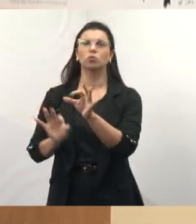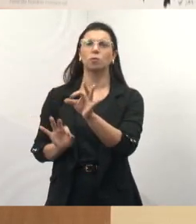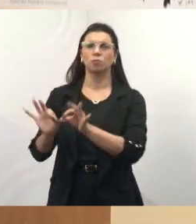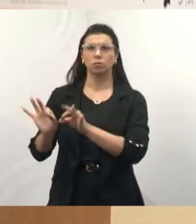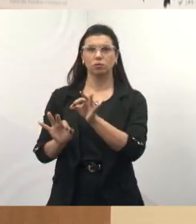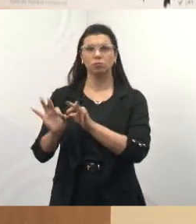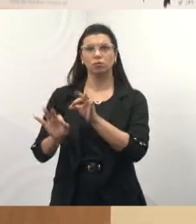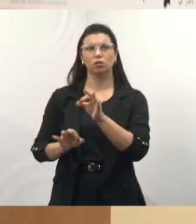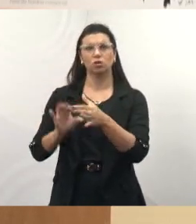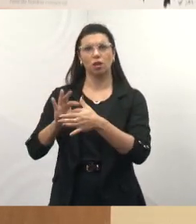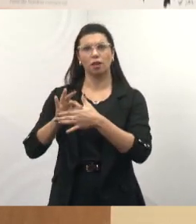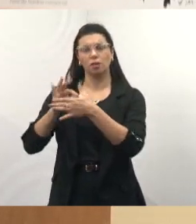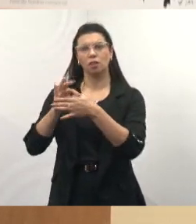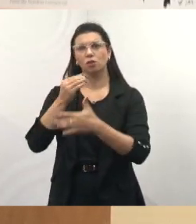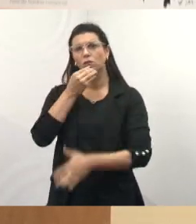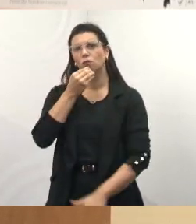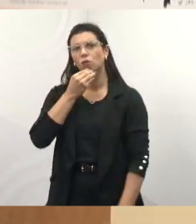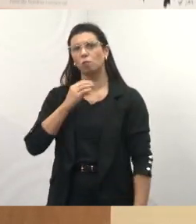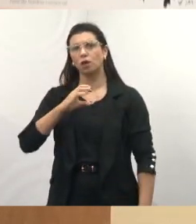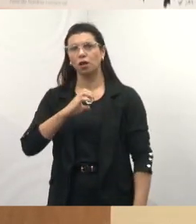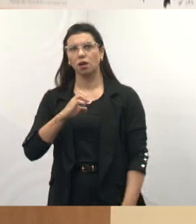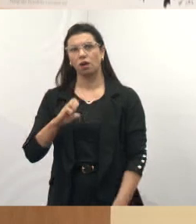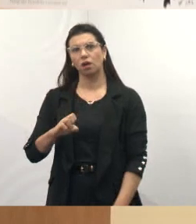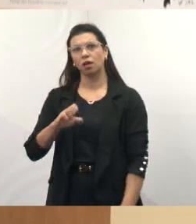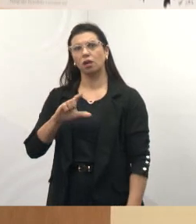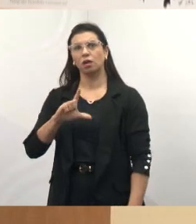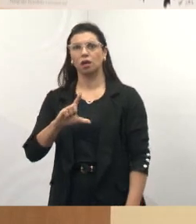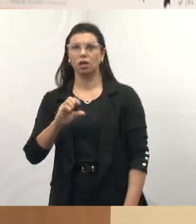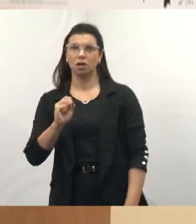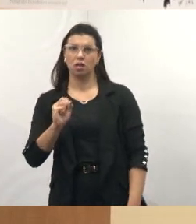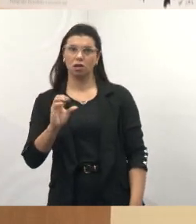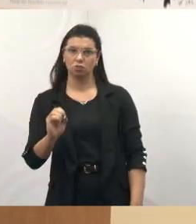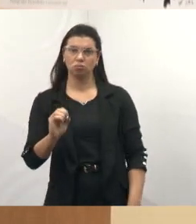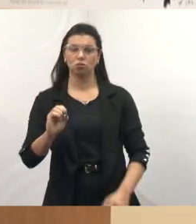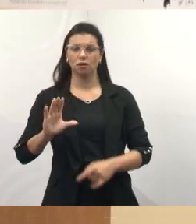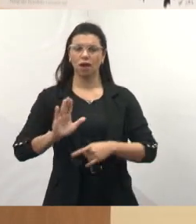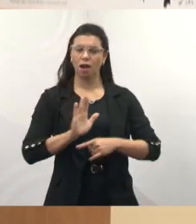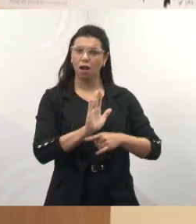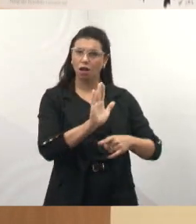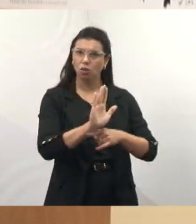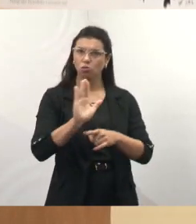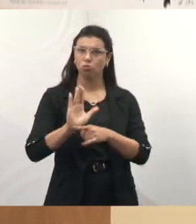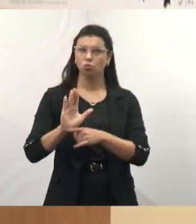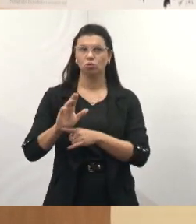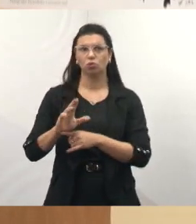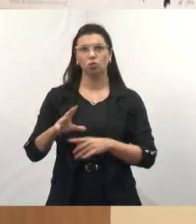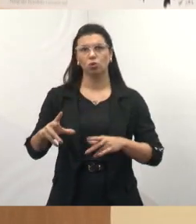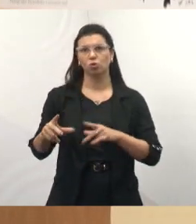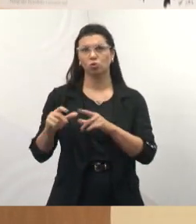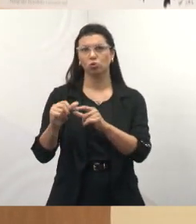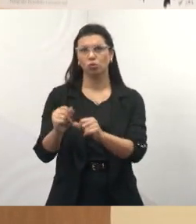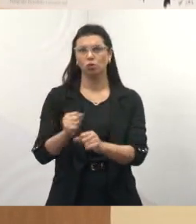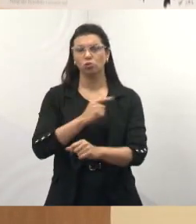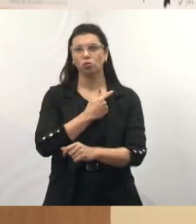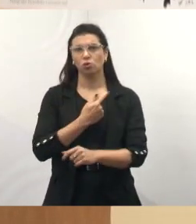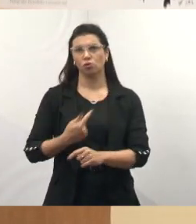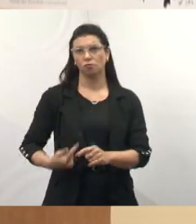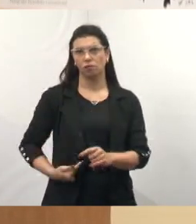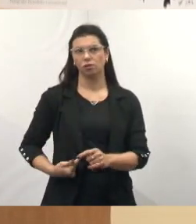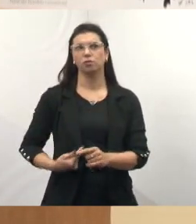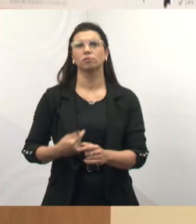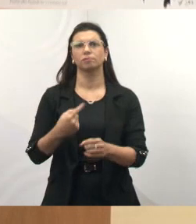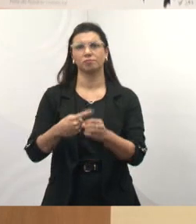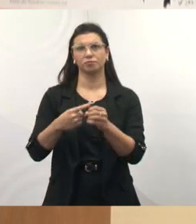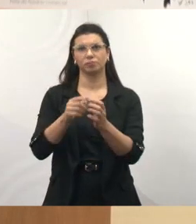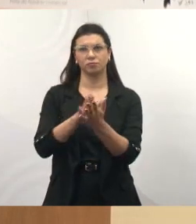pelo Celso Florencio, esse grande trabalho de ajuda, de colaboração ao nosso governo municipal.